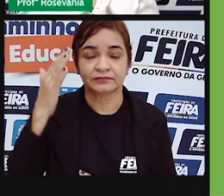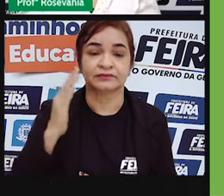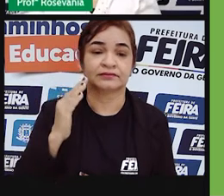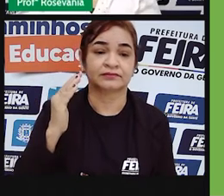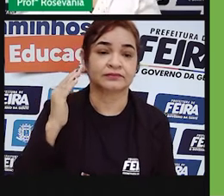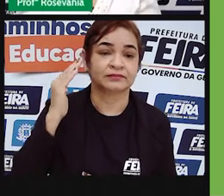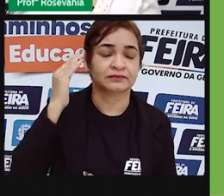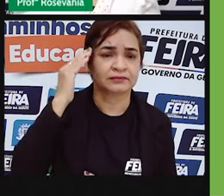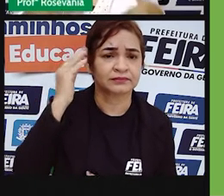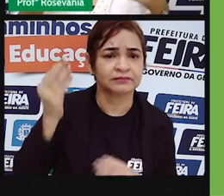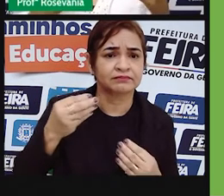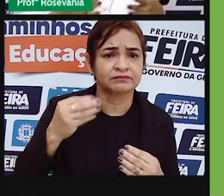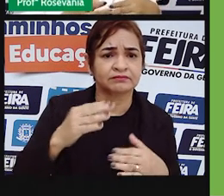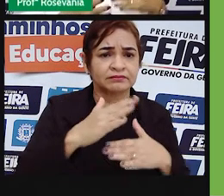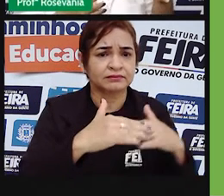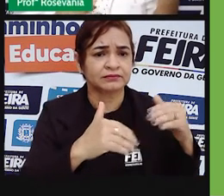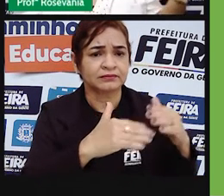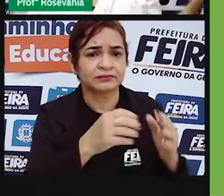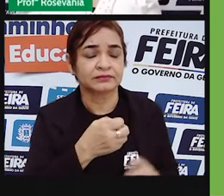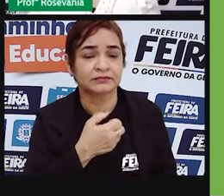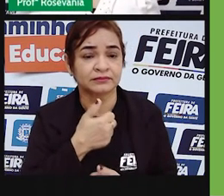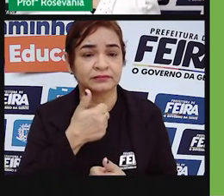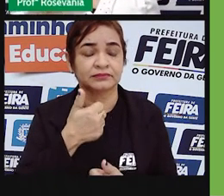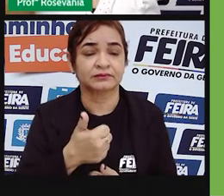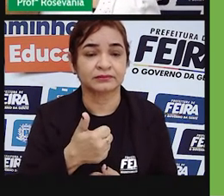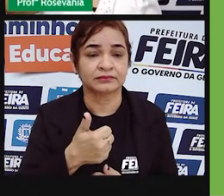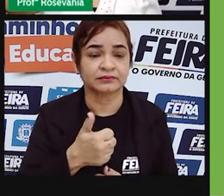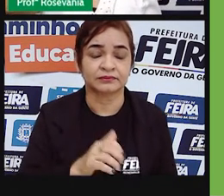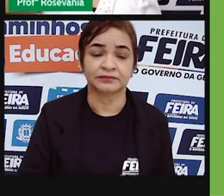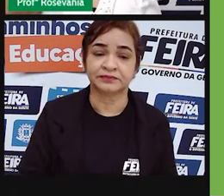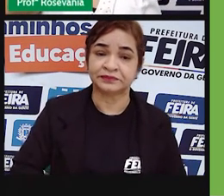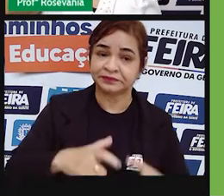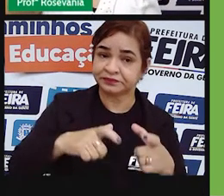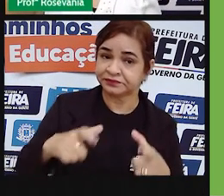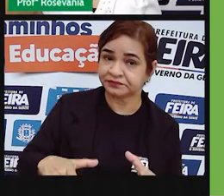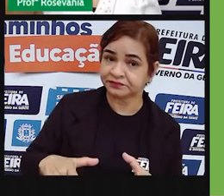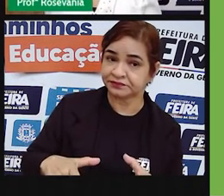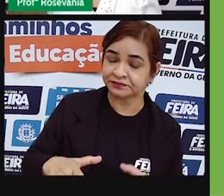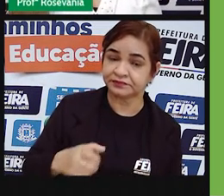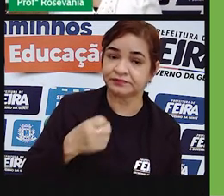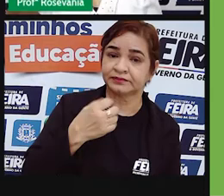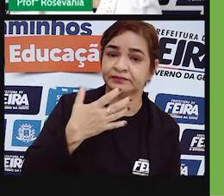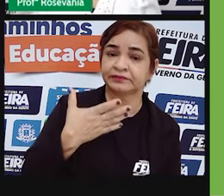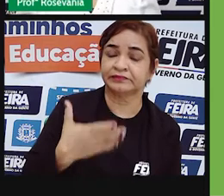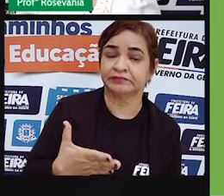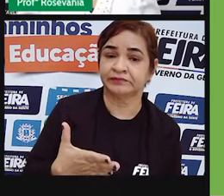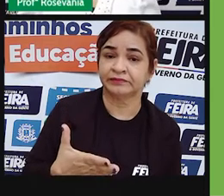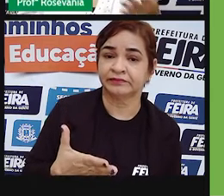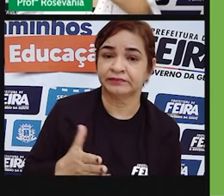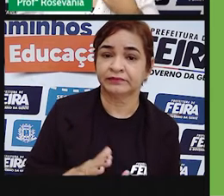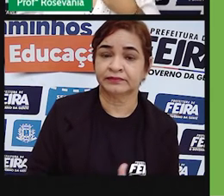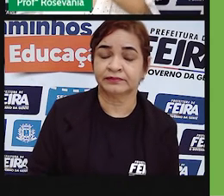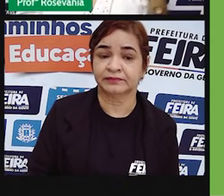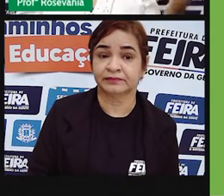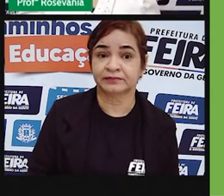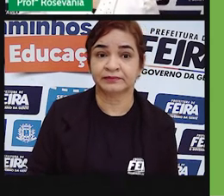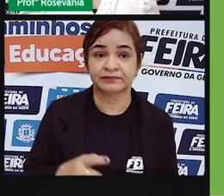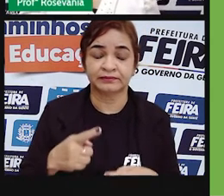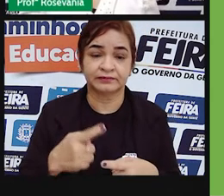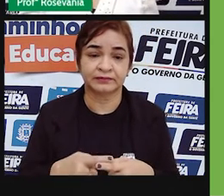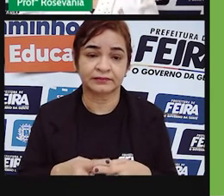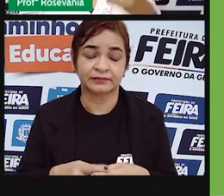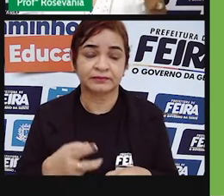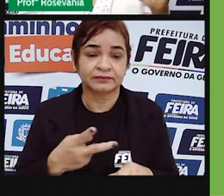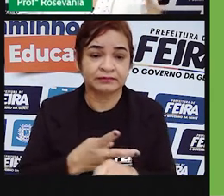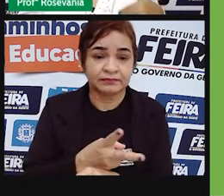alguma coisa assim aí eu vou buscar uma outra cidade Pode até ser que eu não tenho essa vaga do que eu me formei